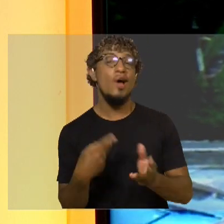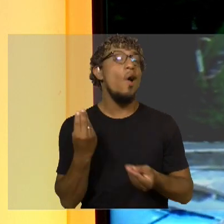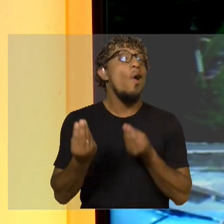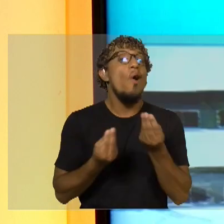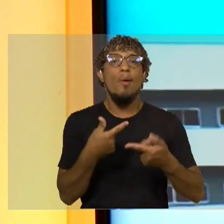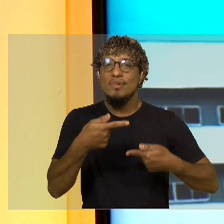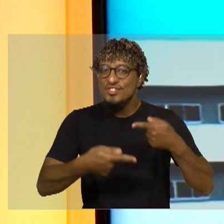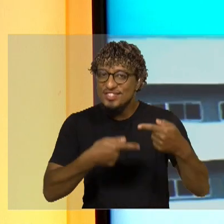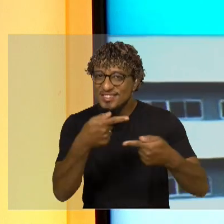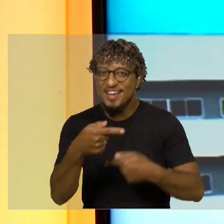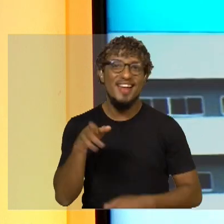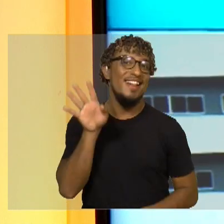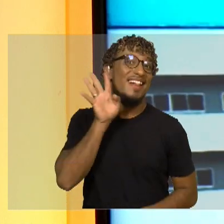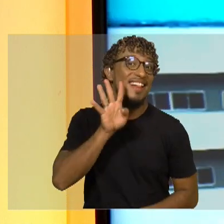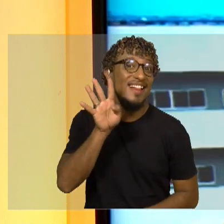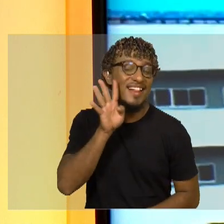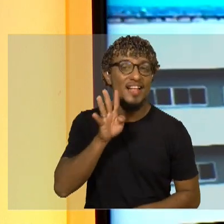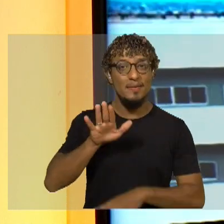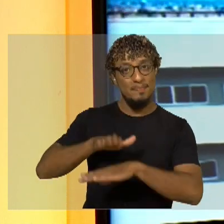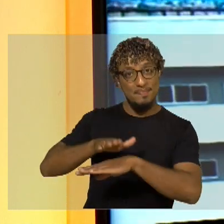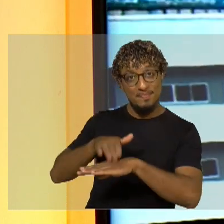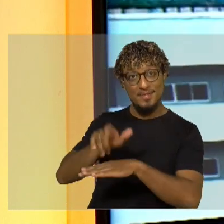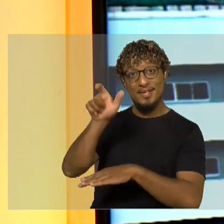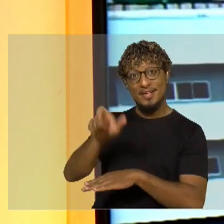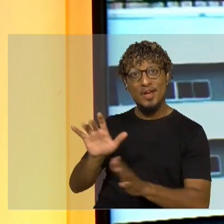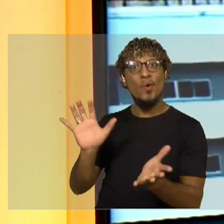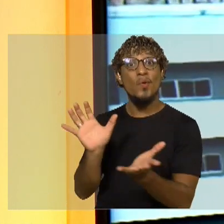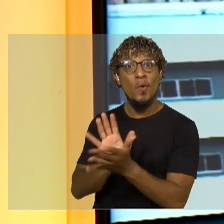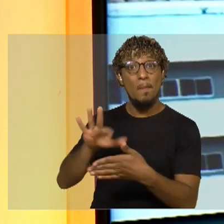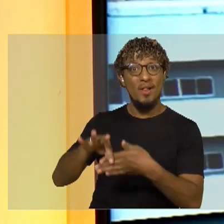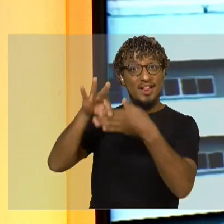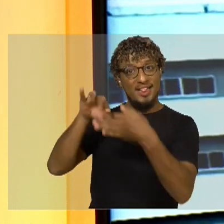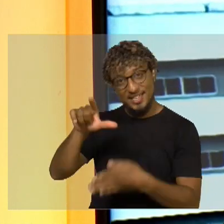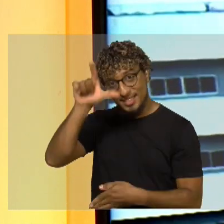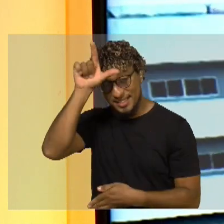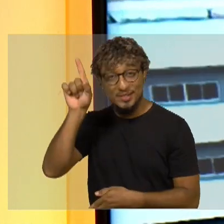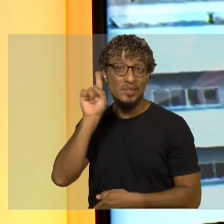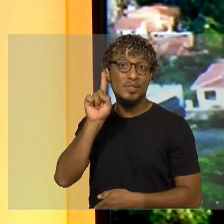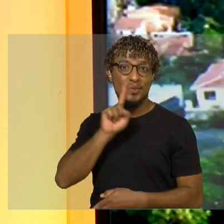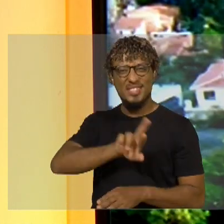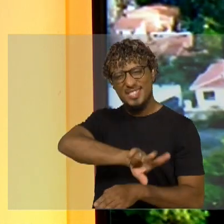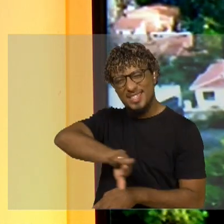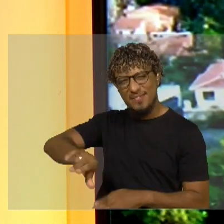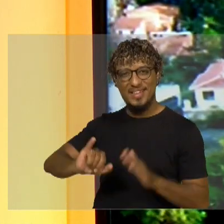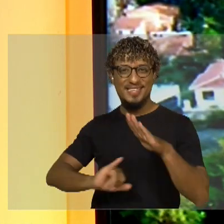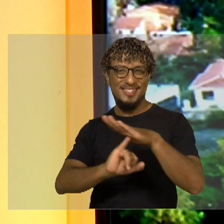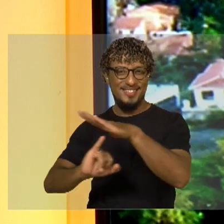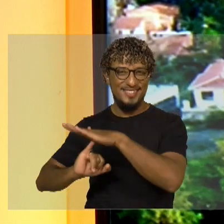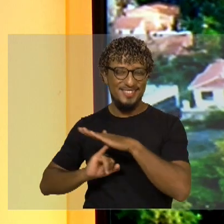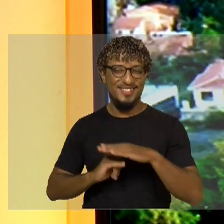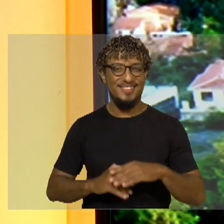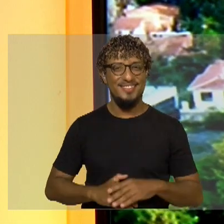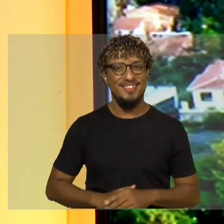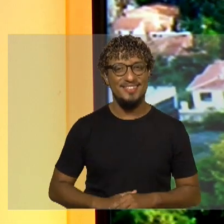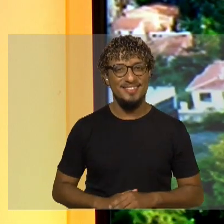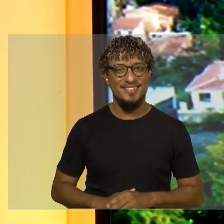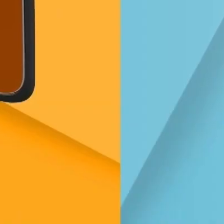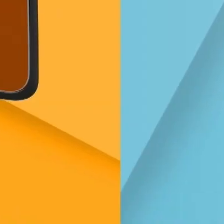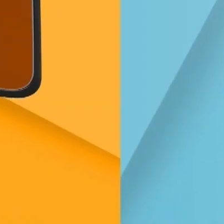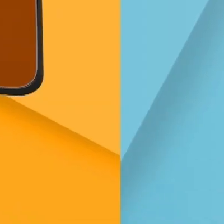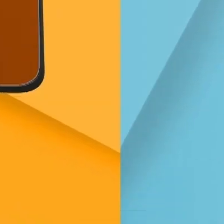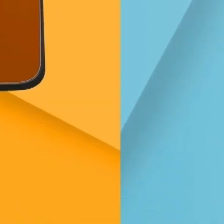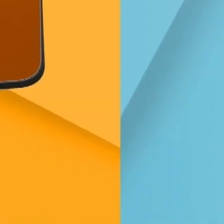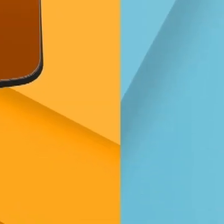uma gincana bem bacana promovida por um grupo de líderes surdos de diferentes instituições.